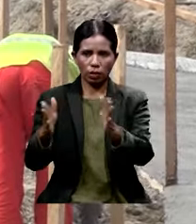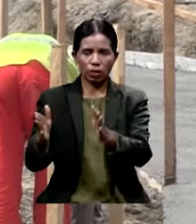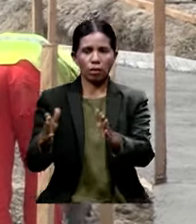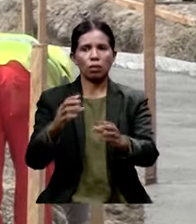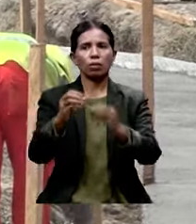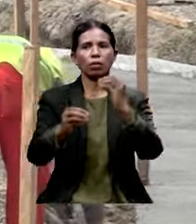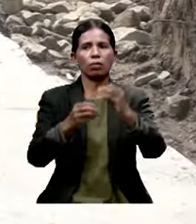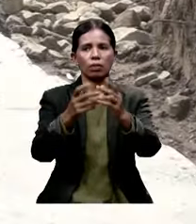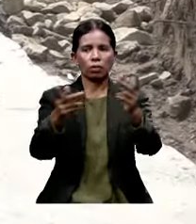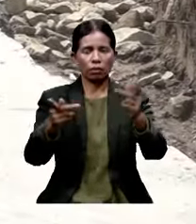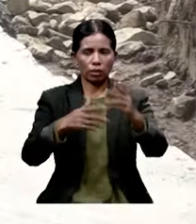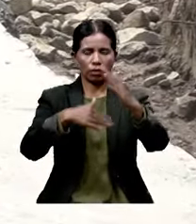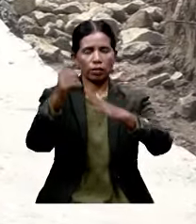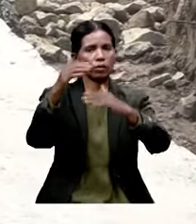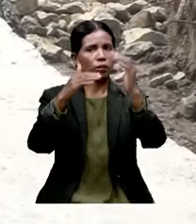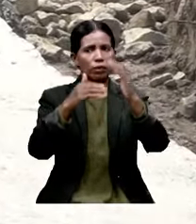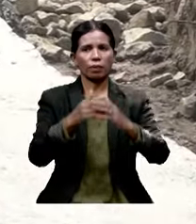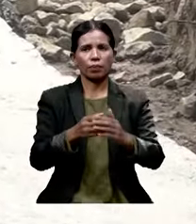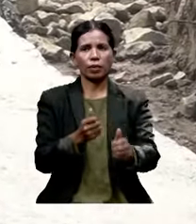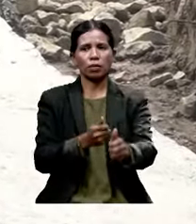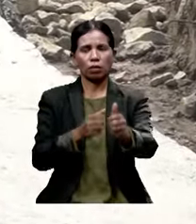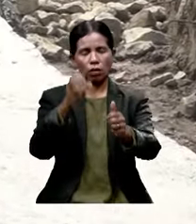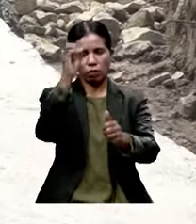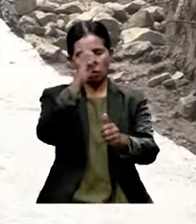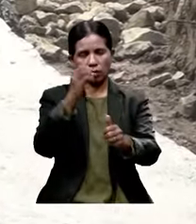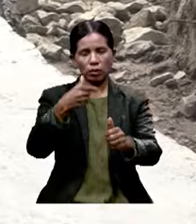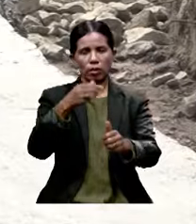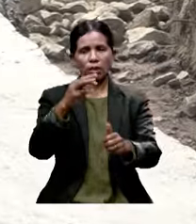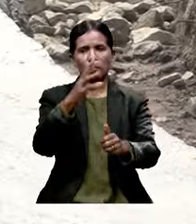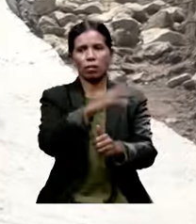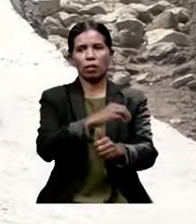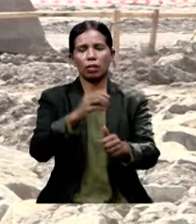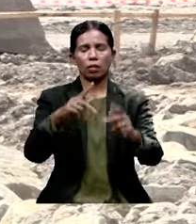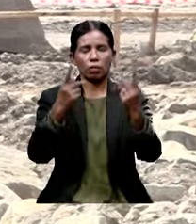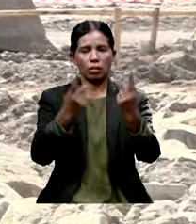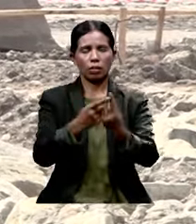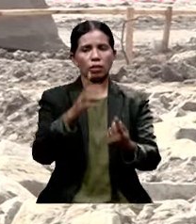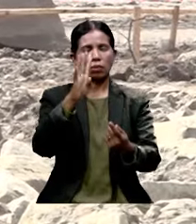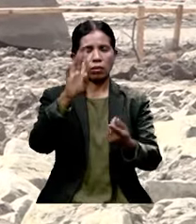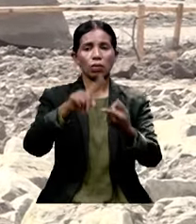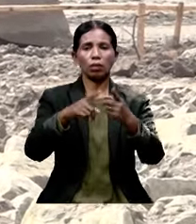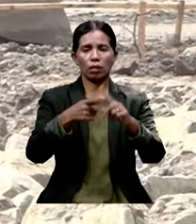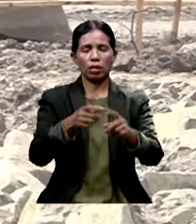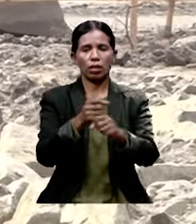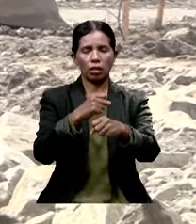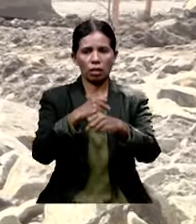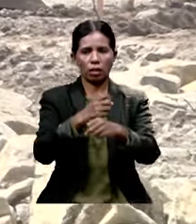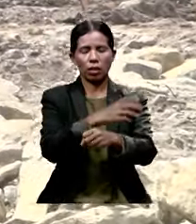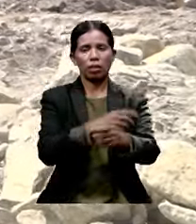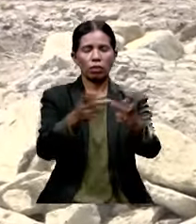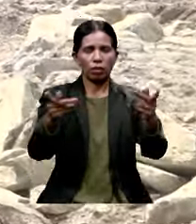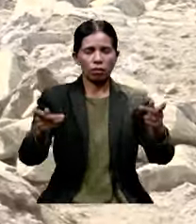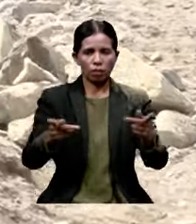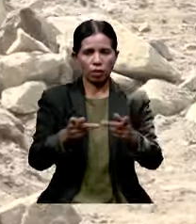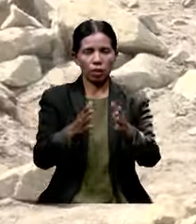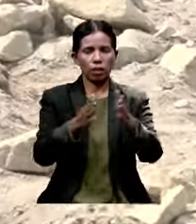liu e a área infraestrutura. Tuir observação Ziemen e a tacitolo, companhia quatro colegas, hahu halo construção ba altar,